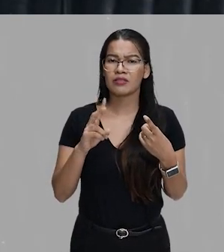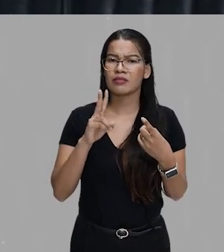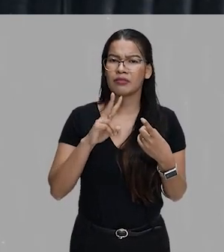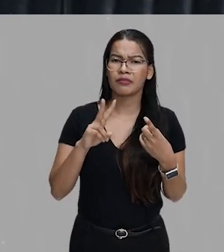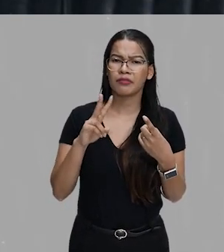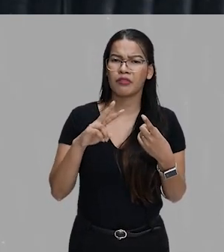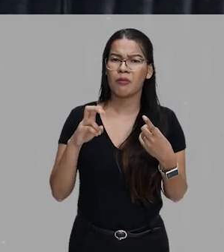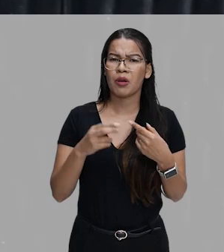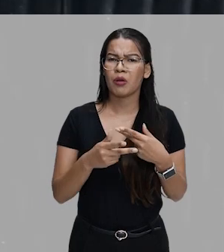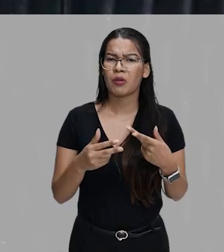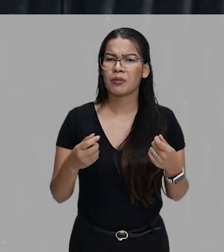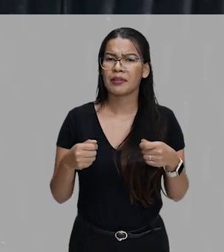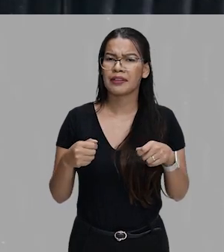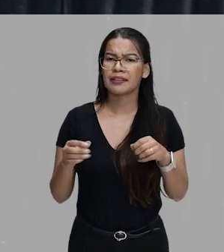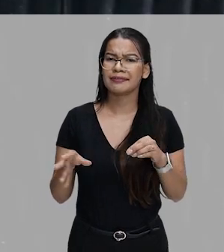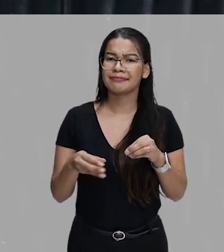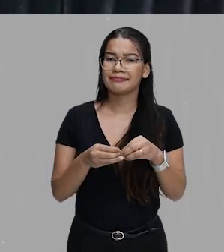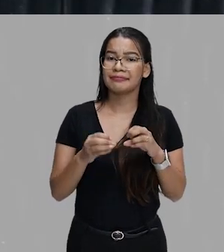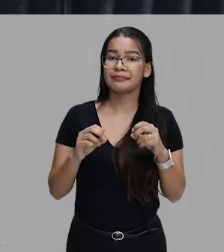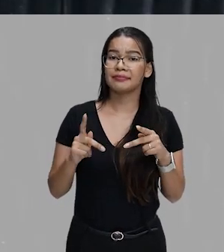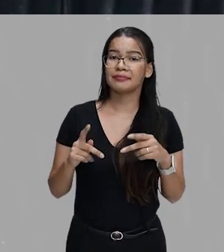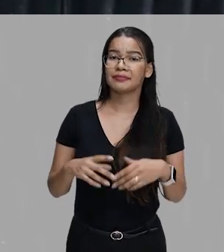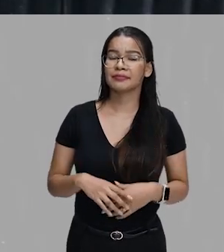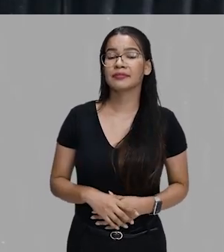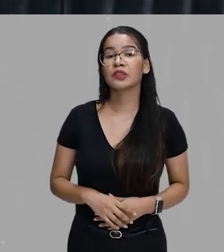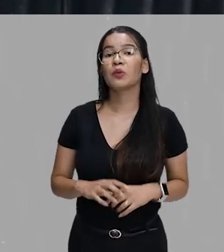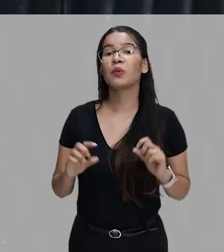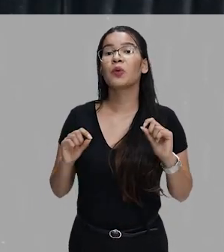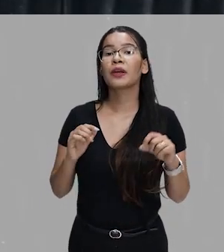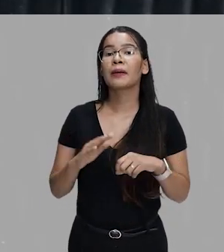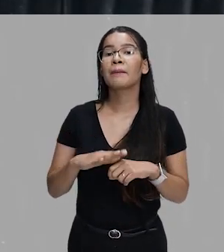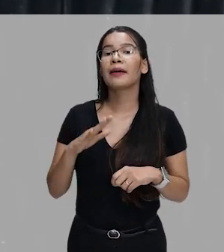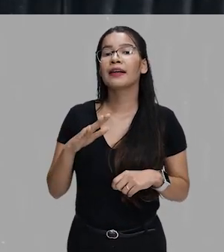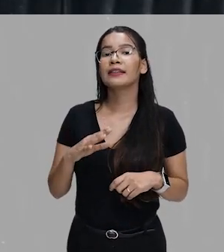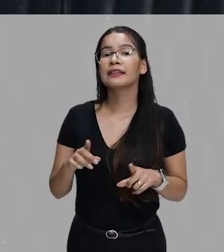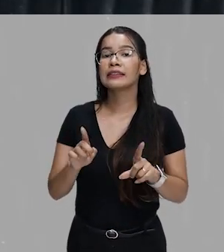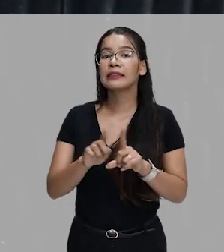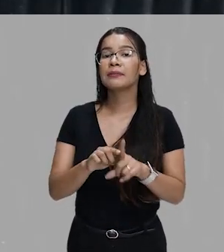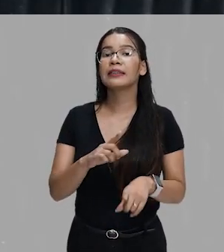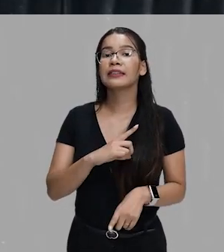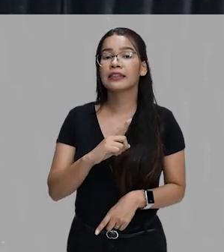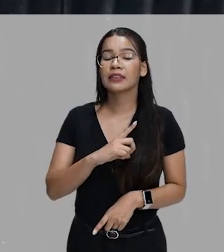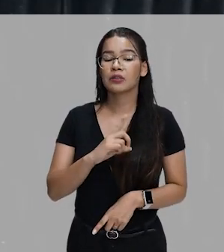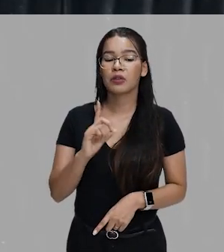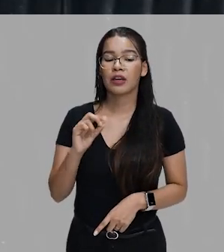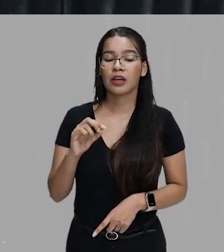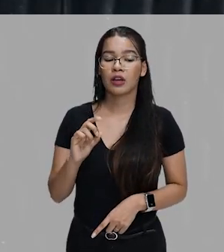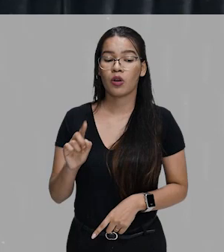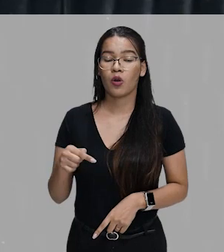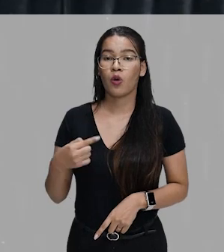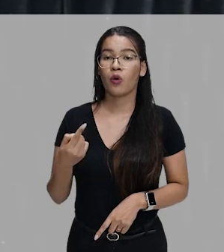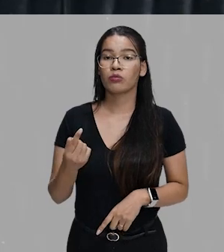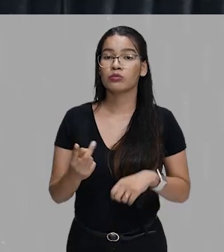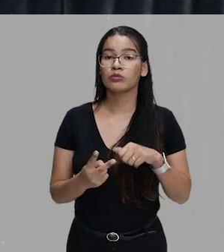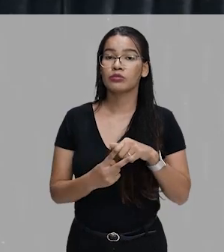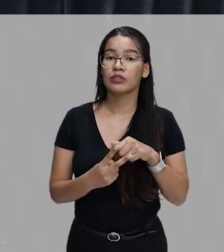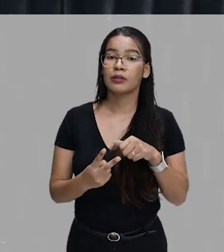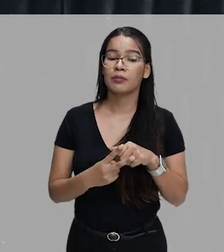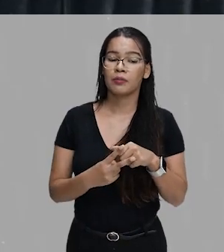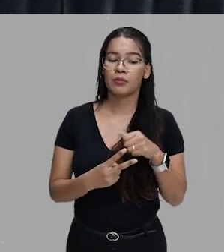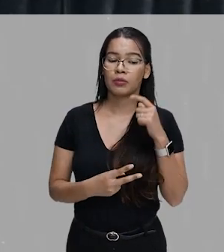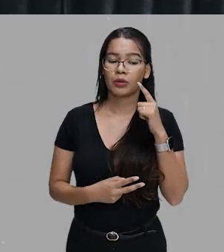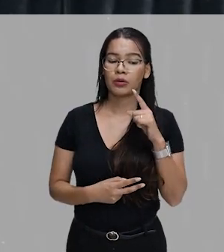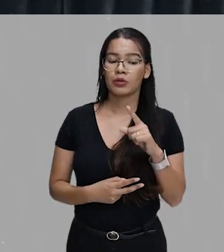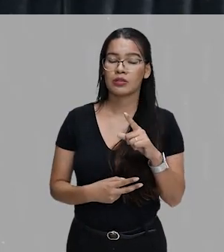coisa e precisar de um complemento, tá certo? Que mais? Aí eu tenho outro verbo aqui, consigo,